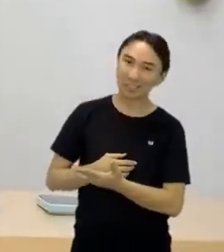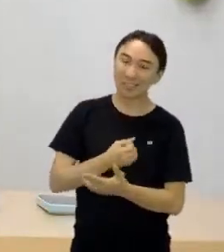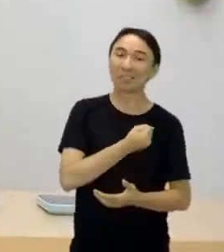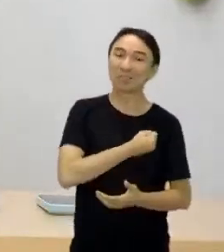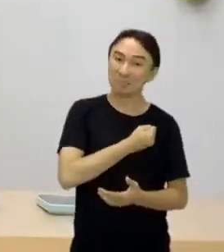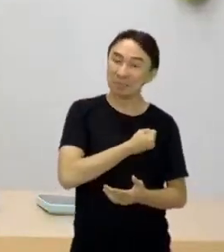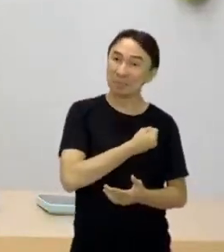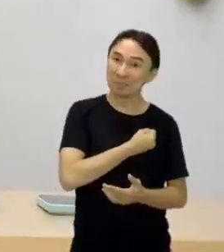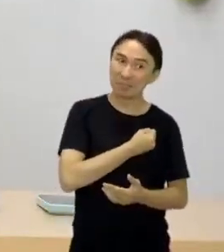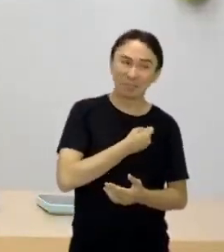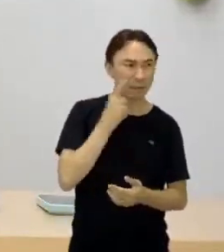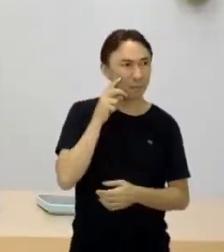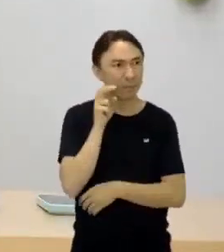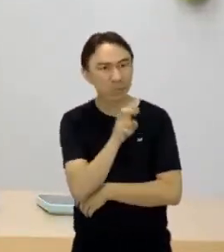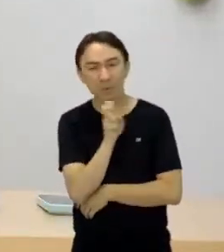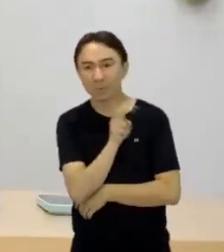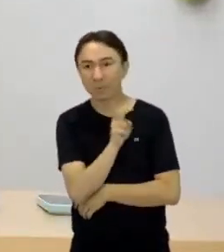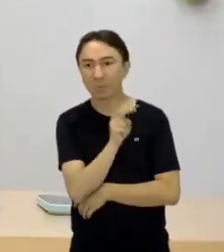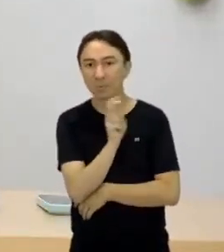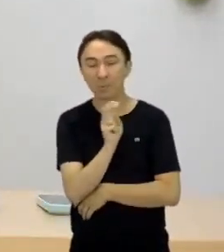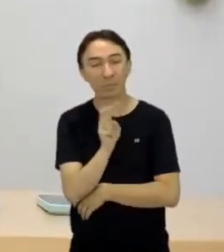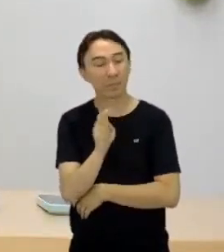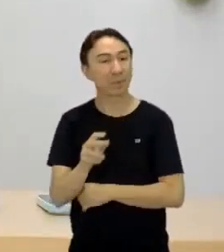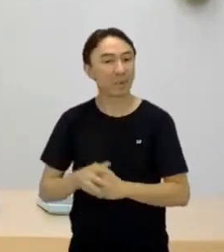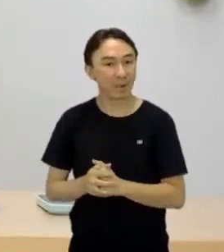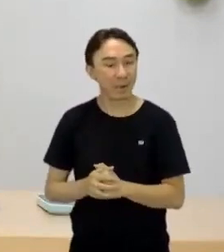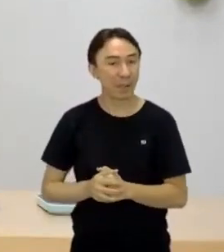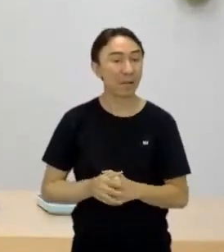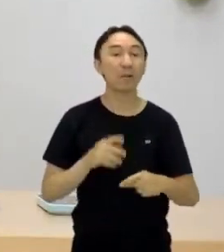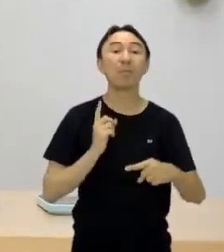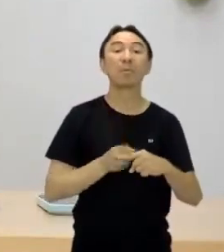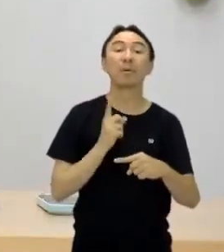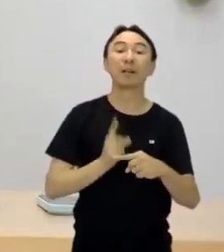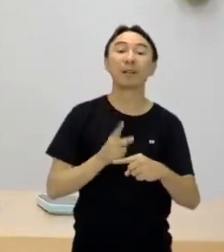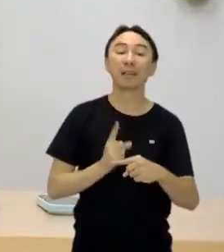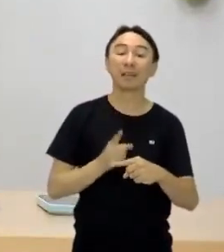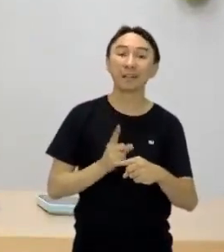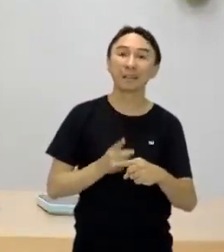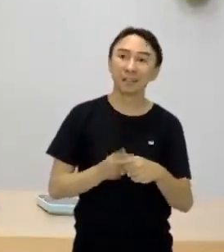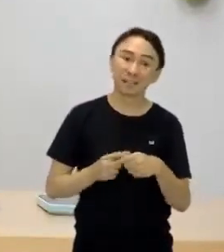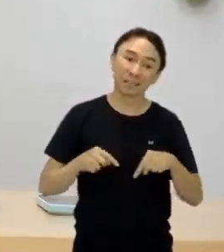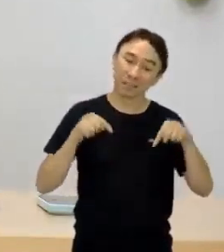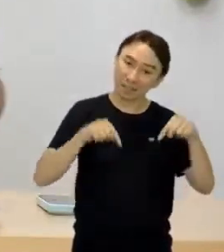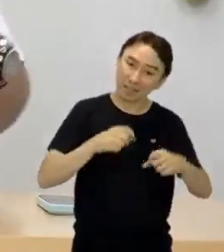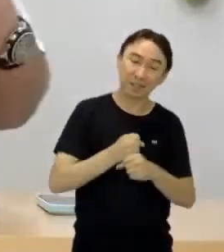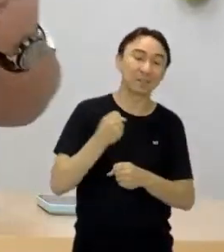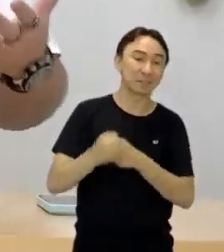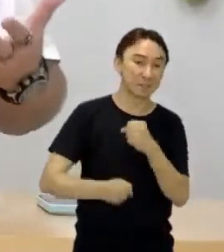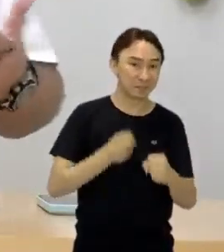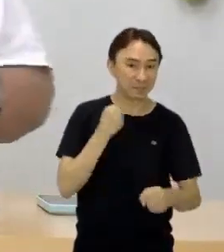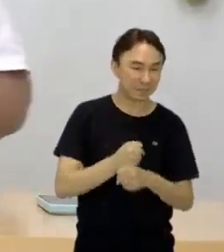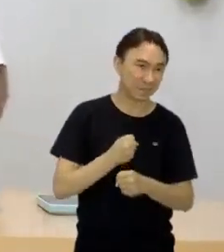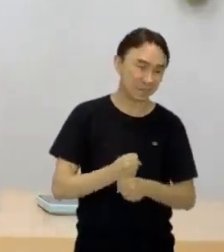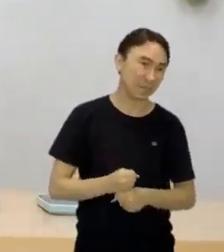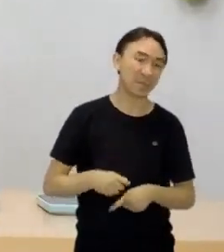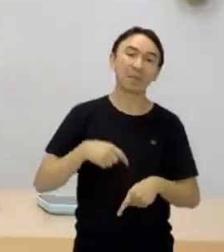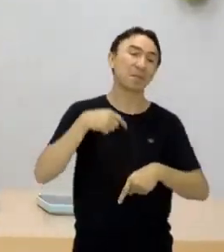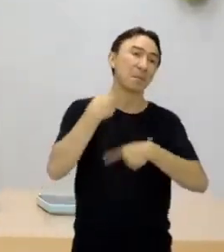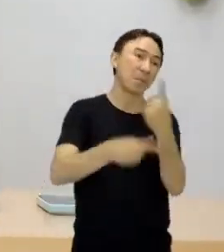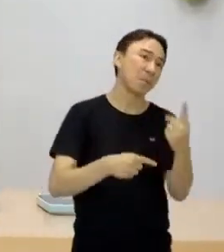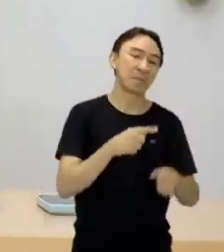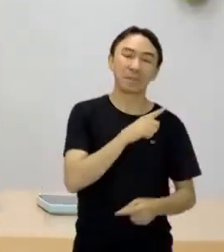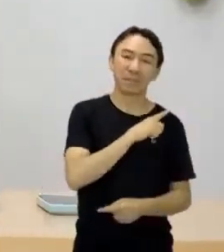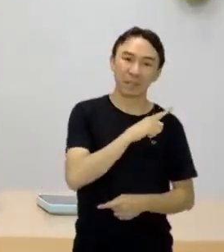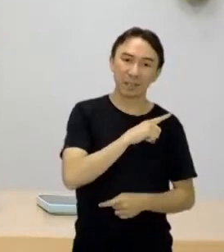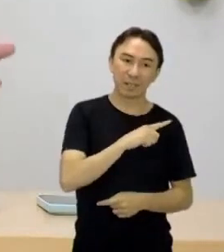gente retratar isso, por quê? Porque na realidade são com esses números que a gente pode depois, né, um governo, uma